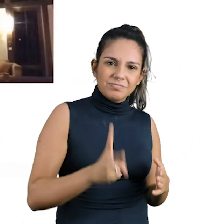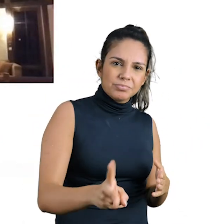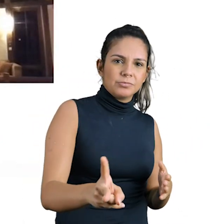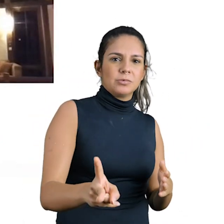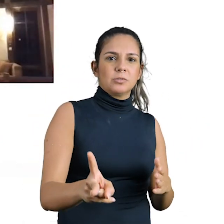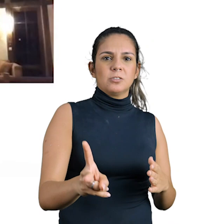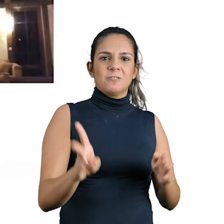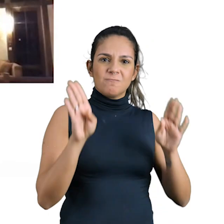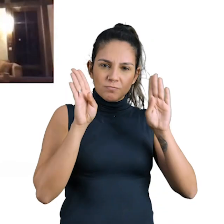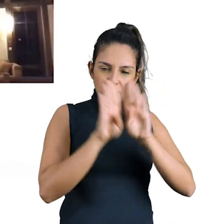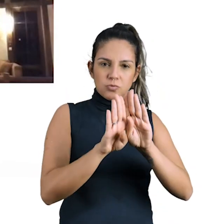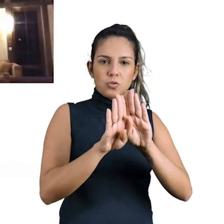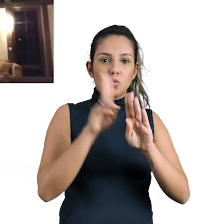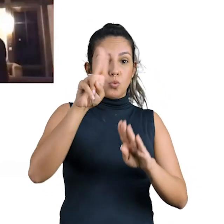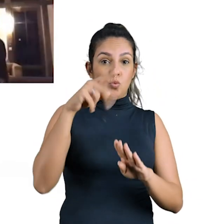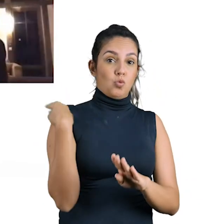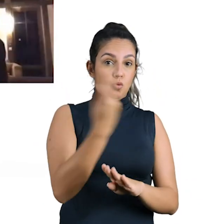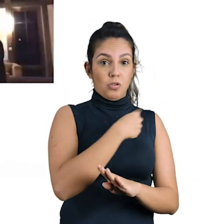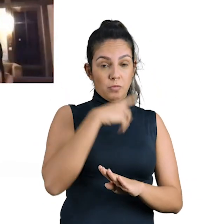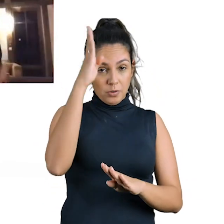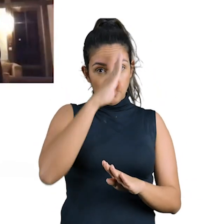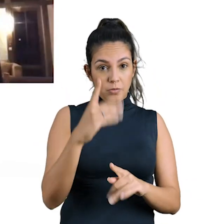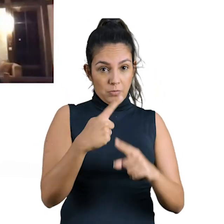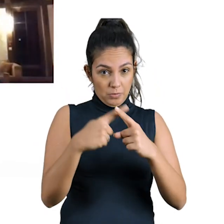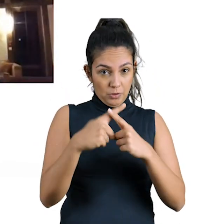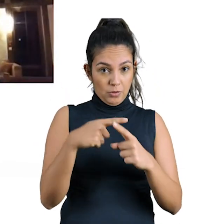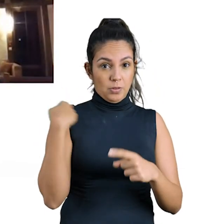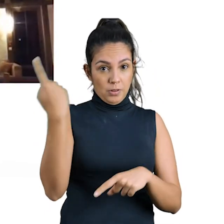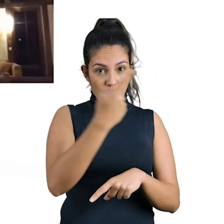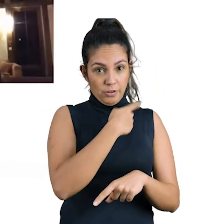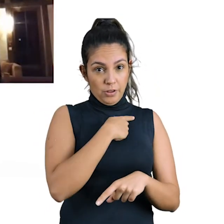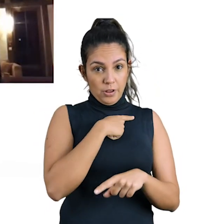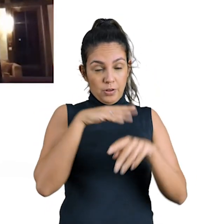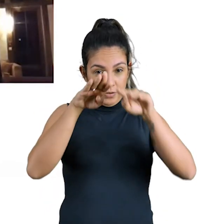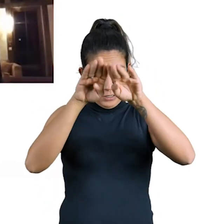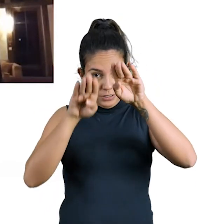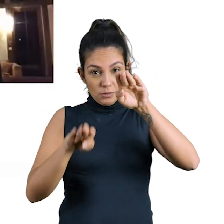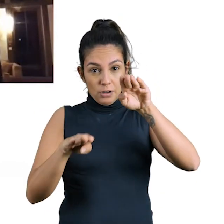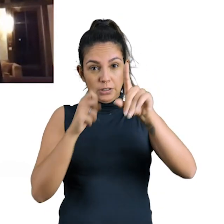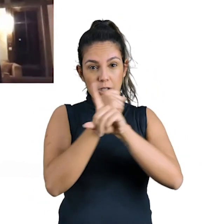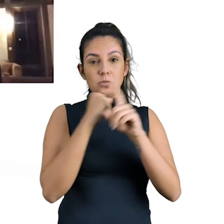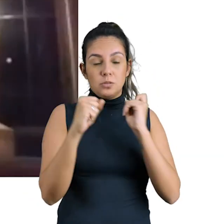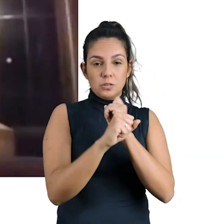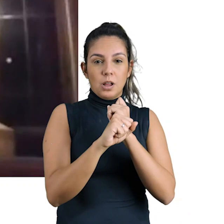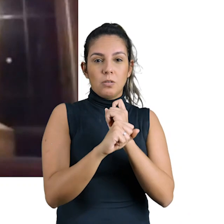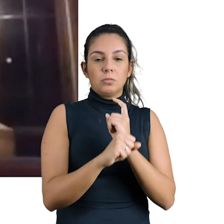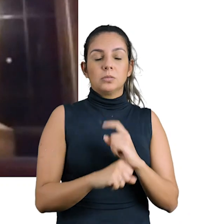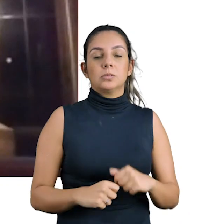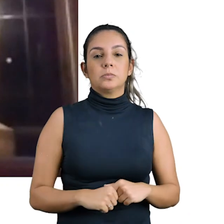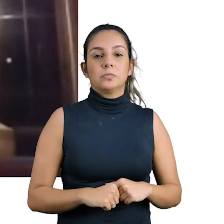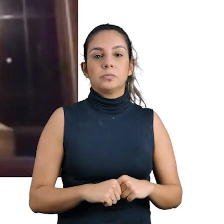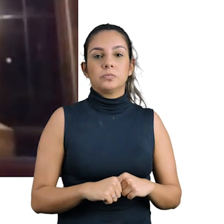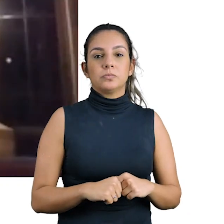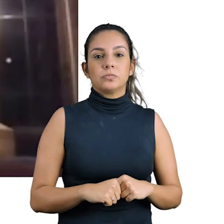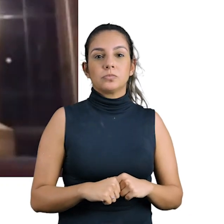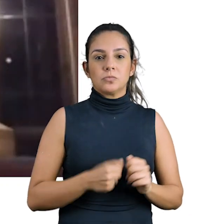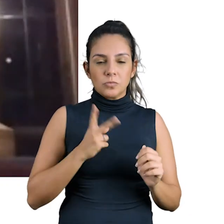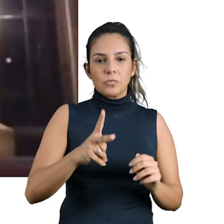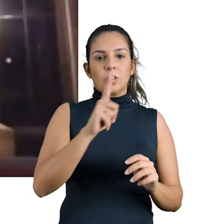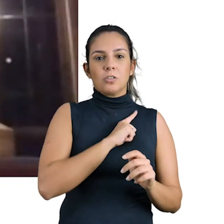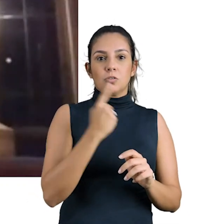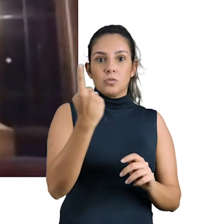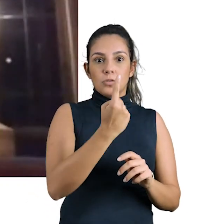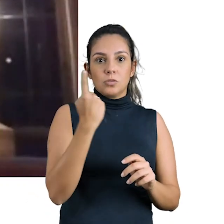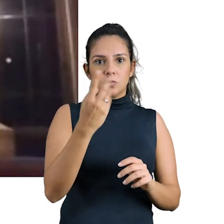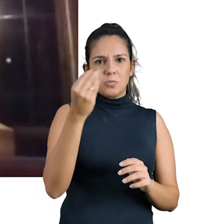como a Itália e tudo mais manteve um isolamento que nós nunca tivemos no Brasil por causa da nossa desigualdade social, não é verdade?